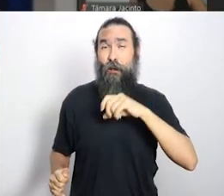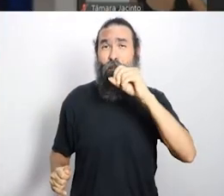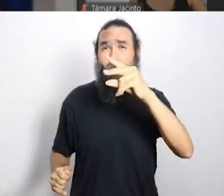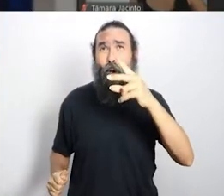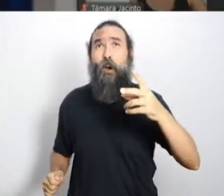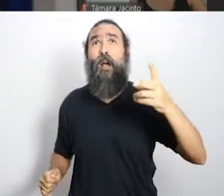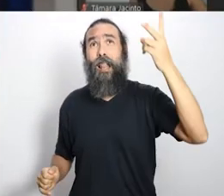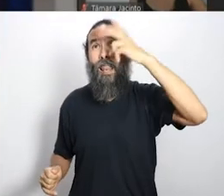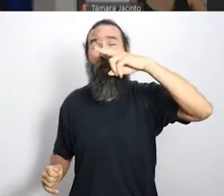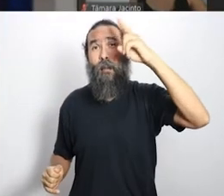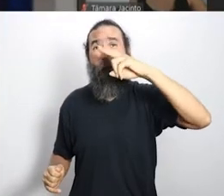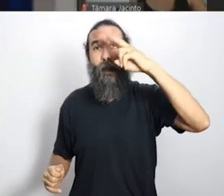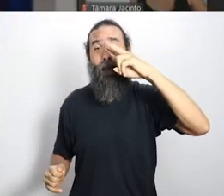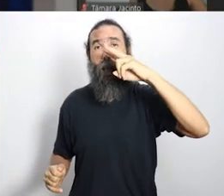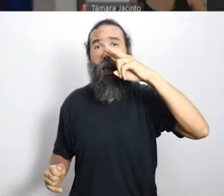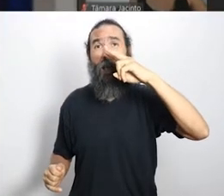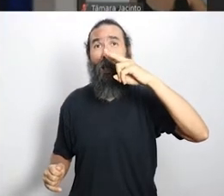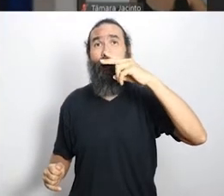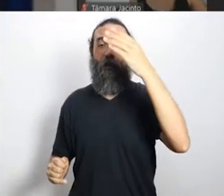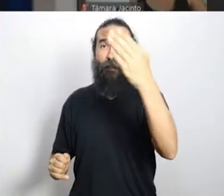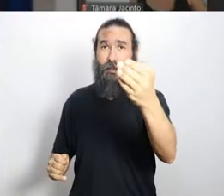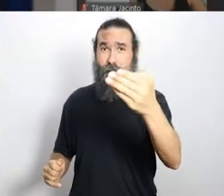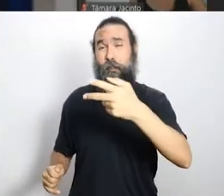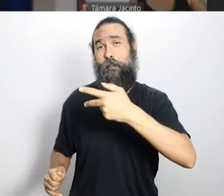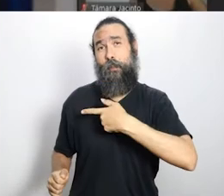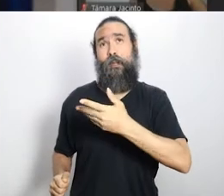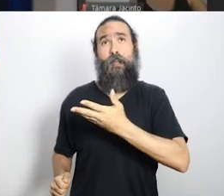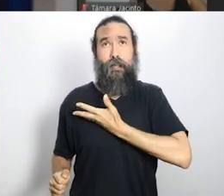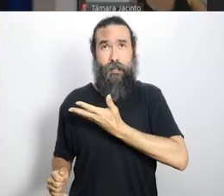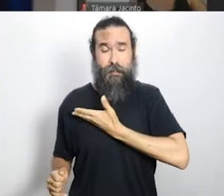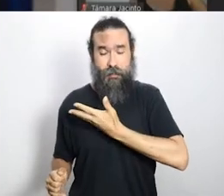pelo juízo, quilarino meu.